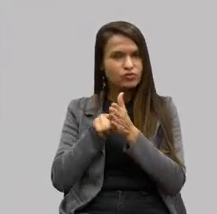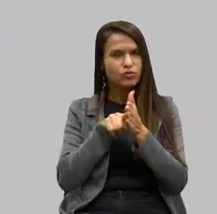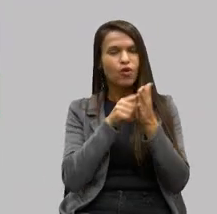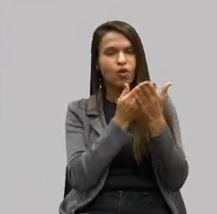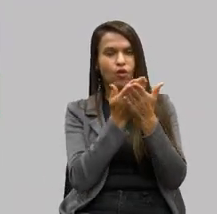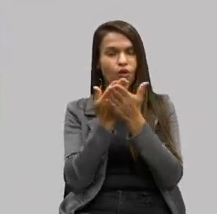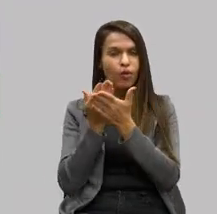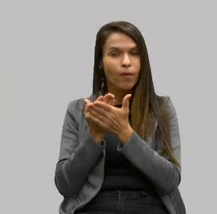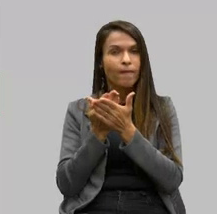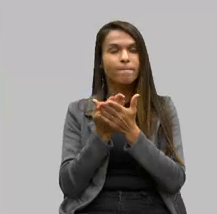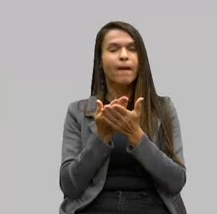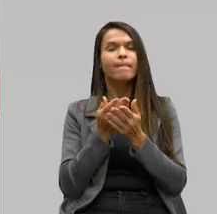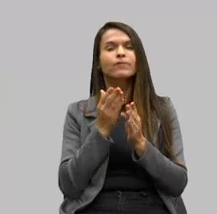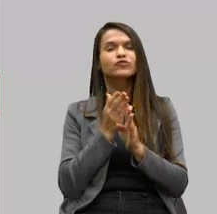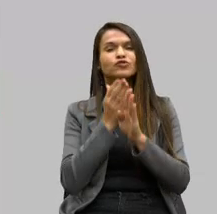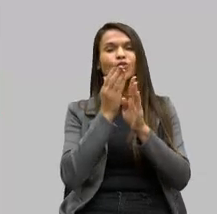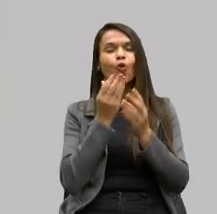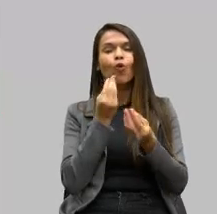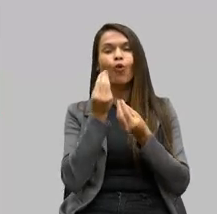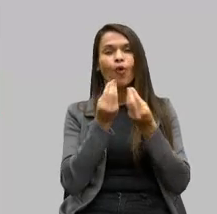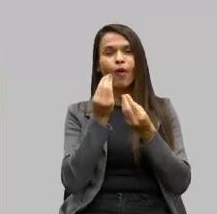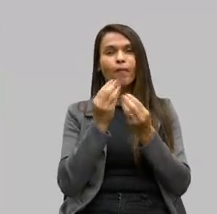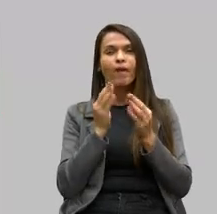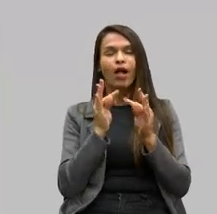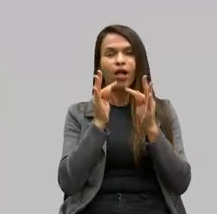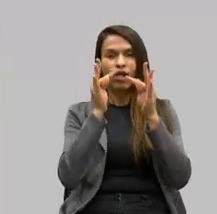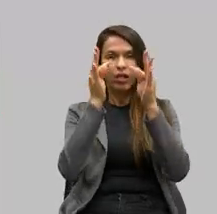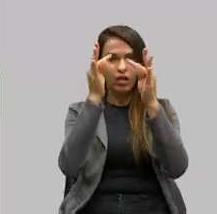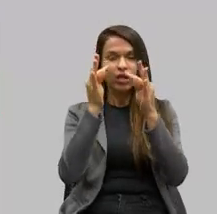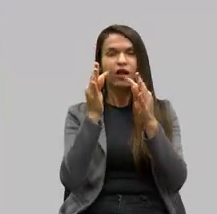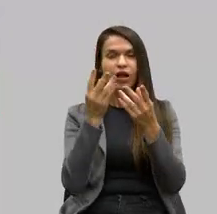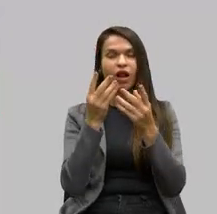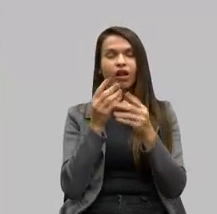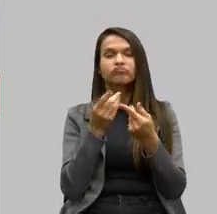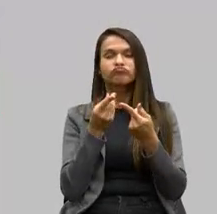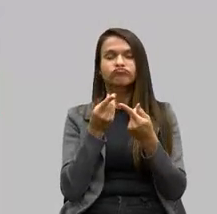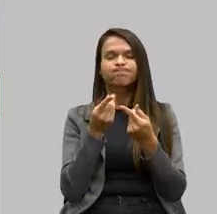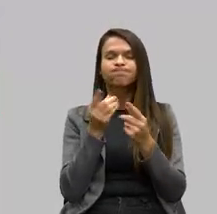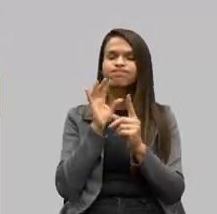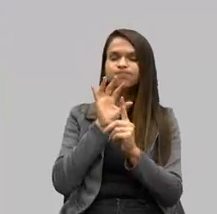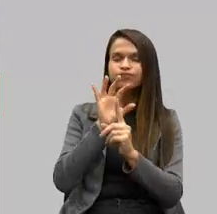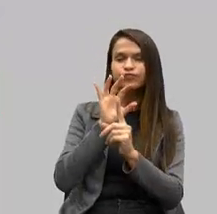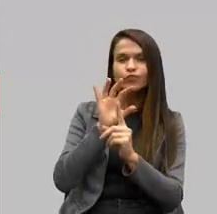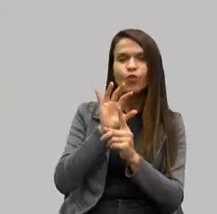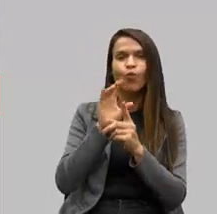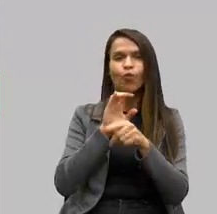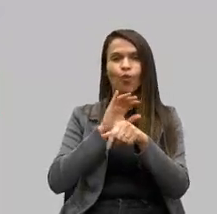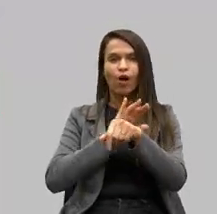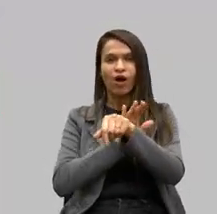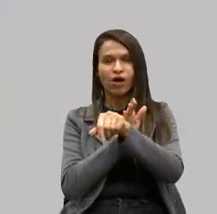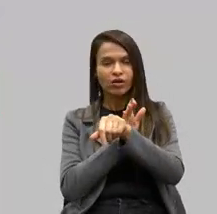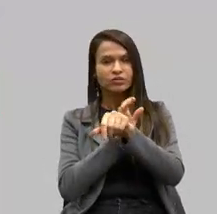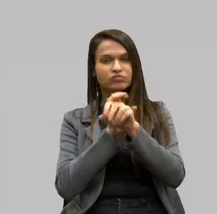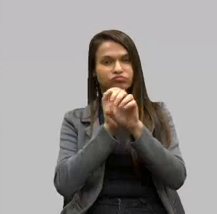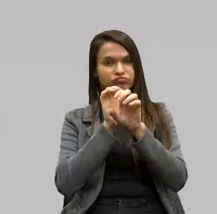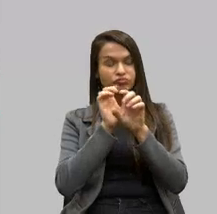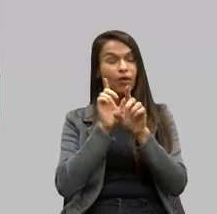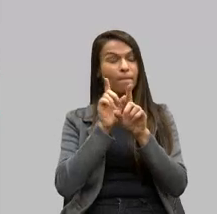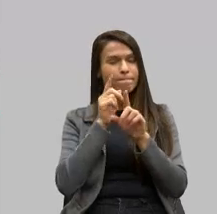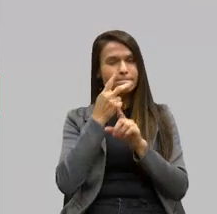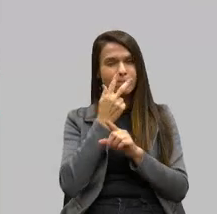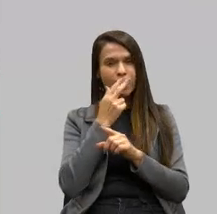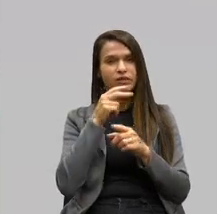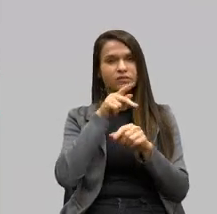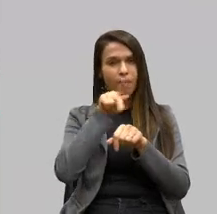tecnologia reproduz o racismo existente na sociedade. Então, me parece que um país que